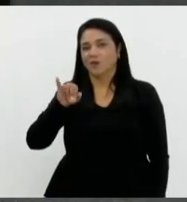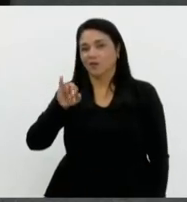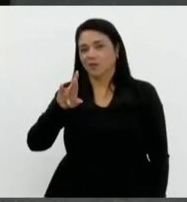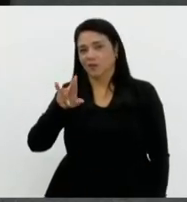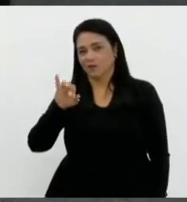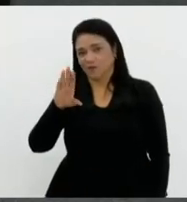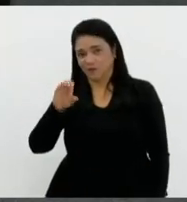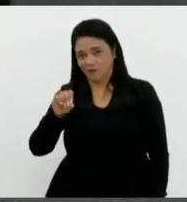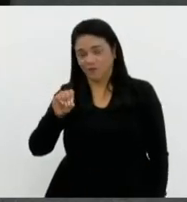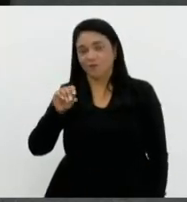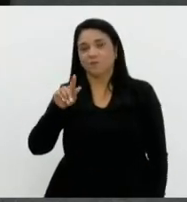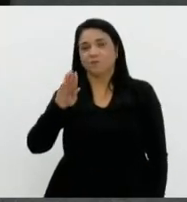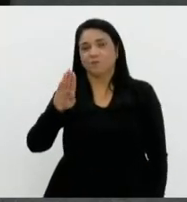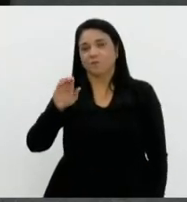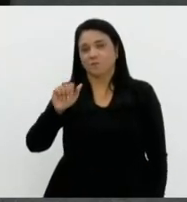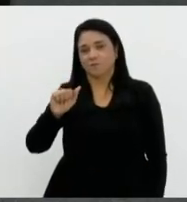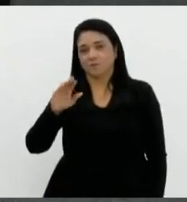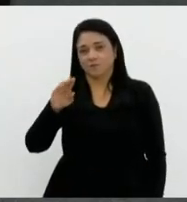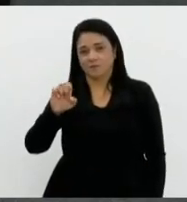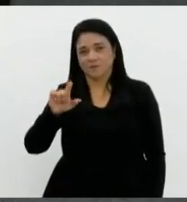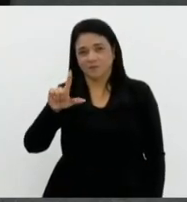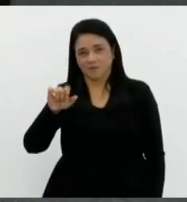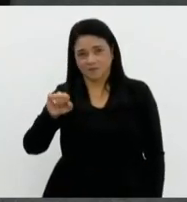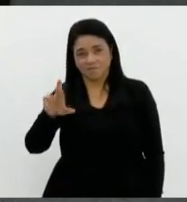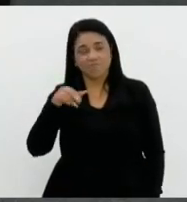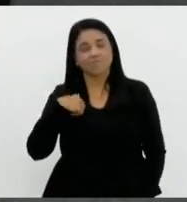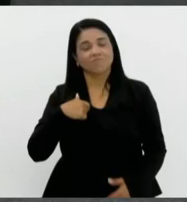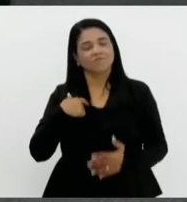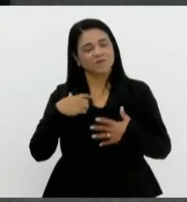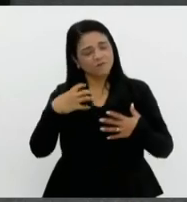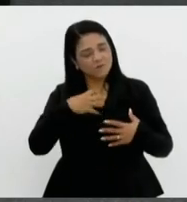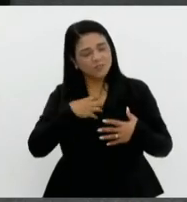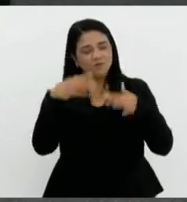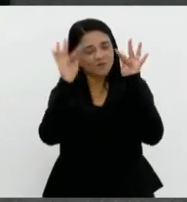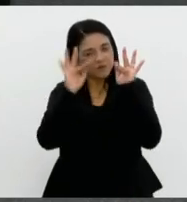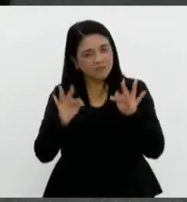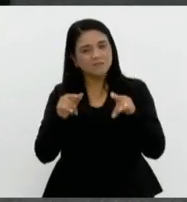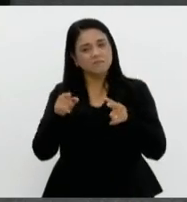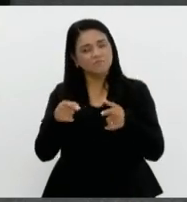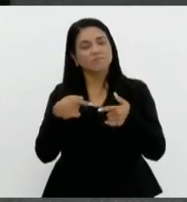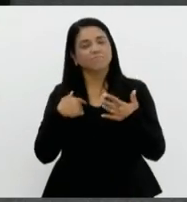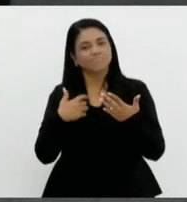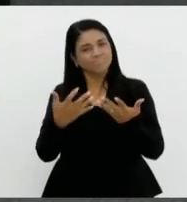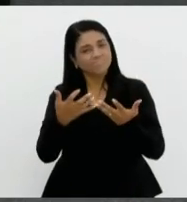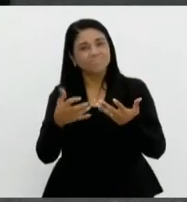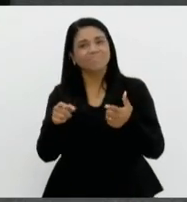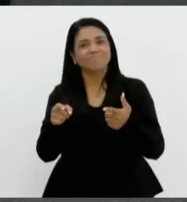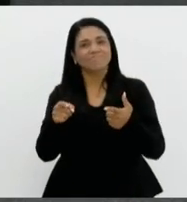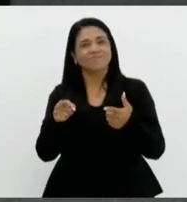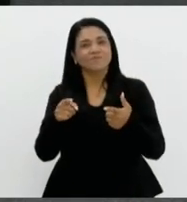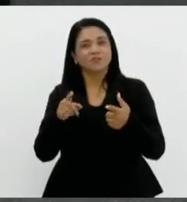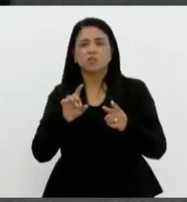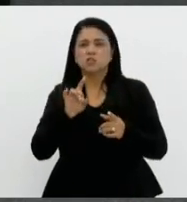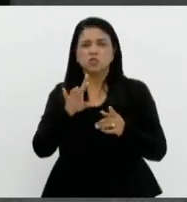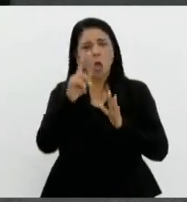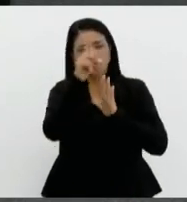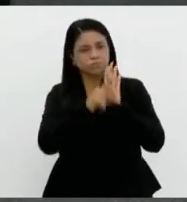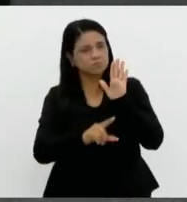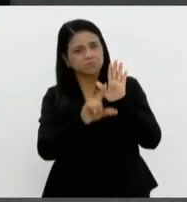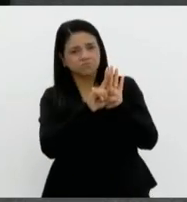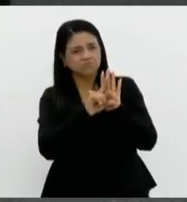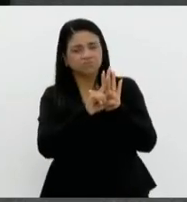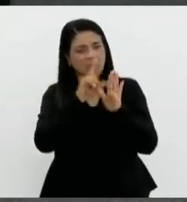sua iniciativa. É isso que a gente espera de um presidente democrático e atuante, que não apenas comande os projetos, mas